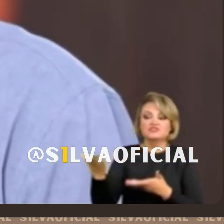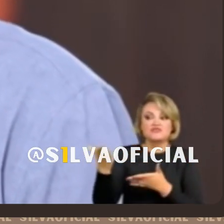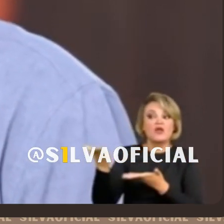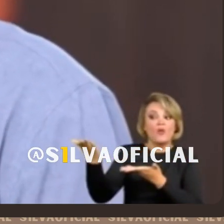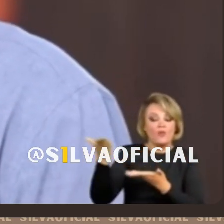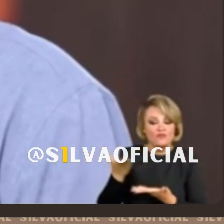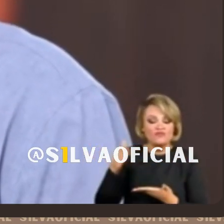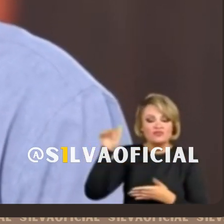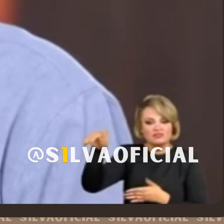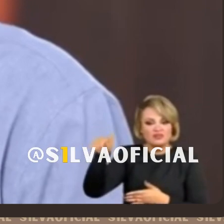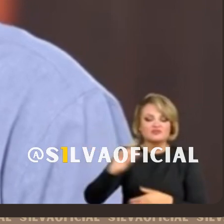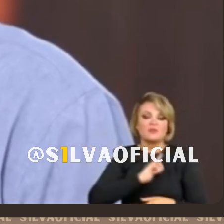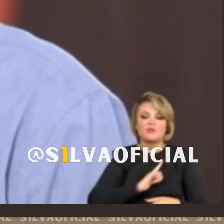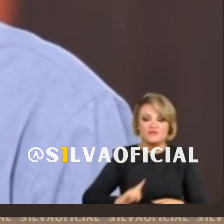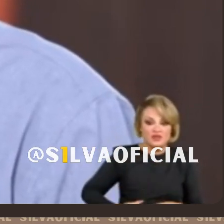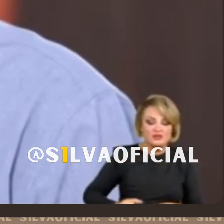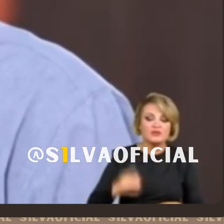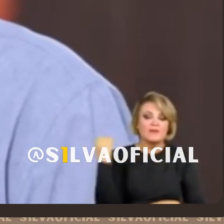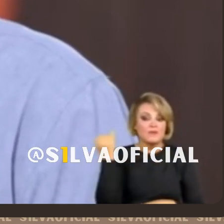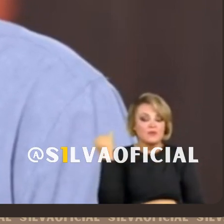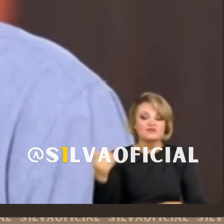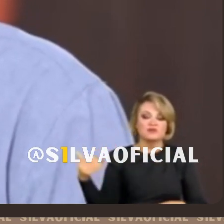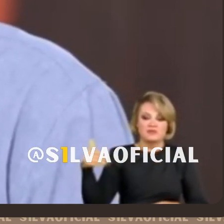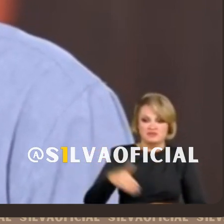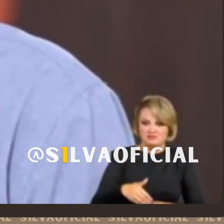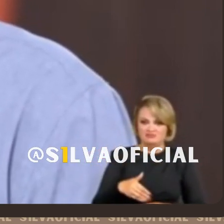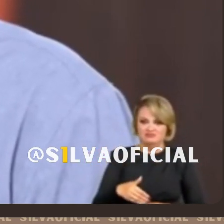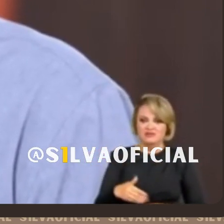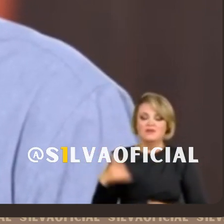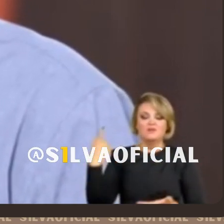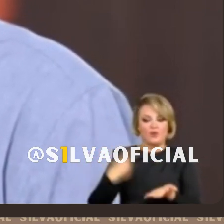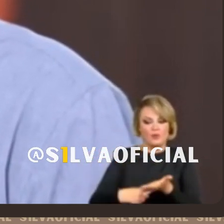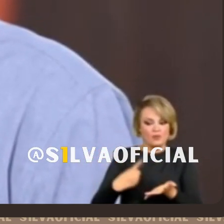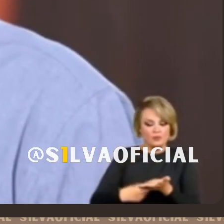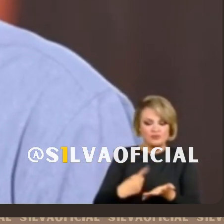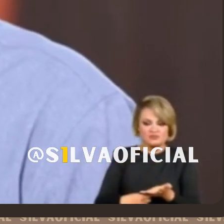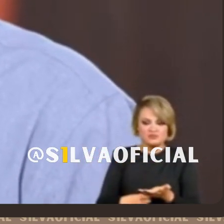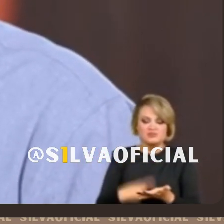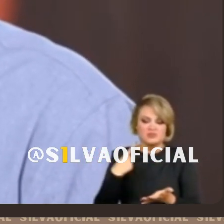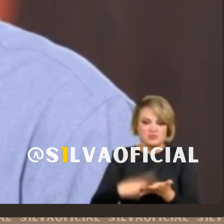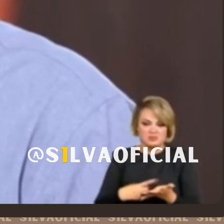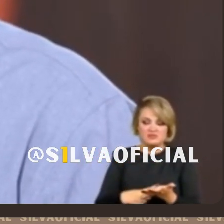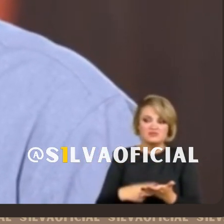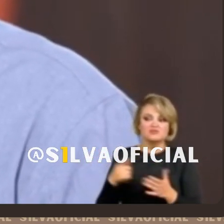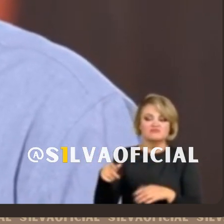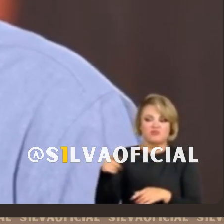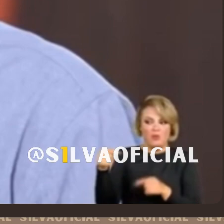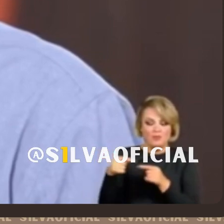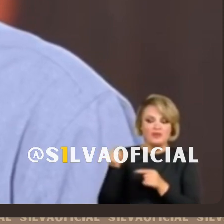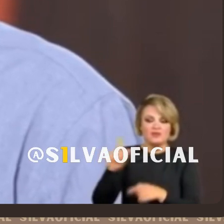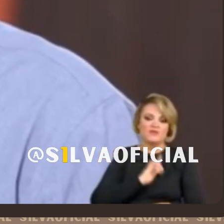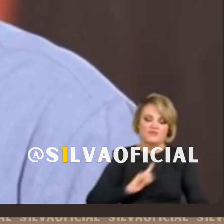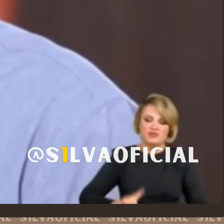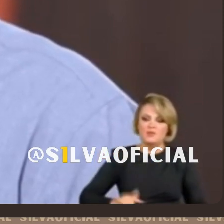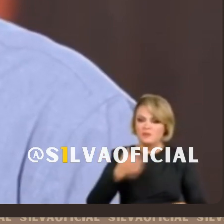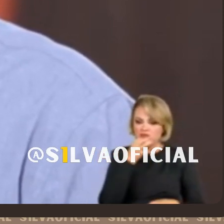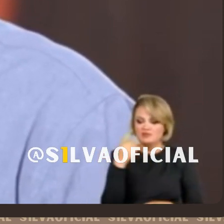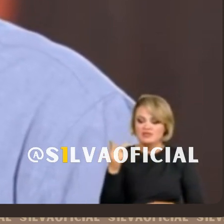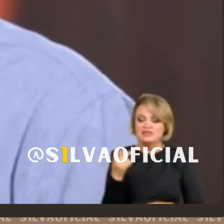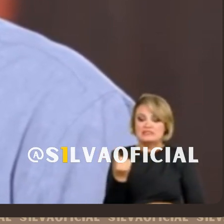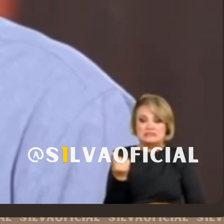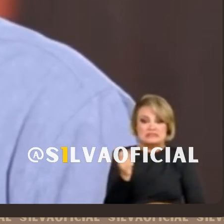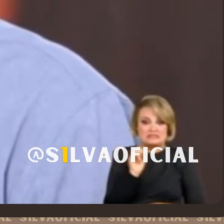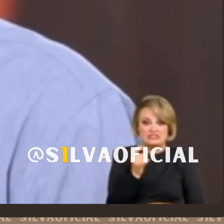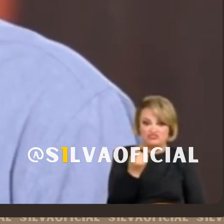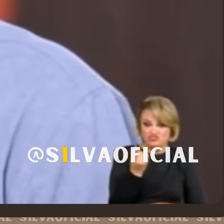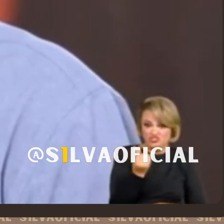porque os compromissos que nós vamos assumir é com ele também. Uhum. Se nós vamos emprestar dinheiro de São Paulo, do governo federal, do BNDES,